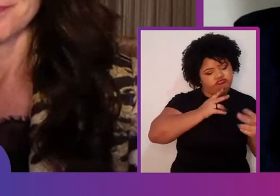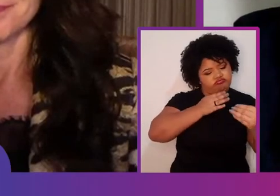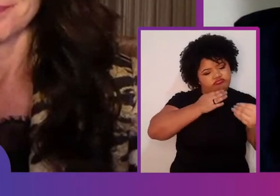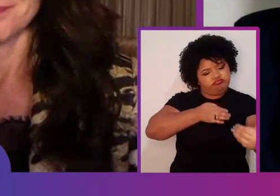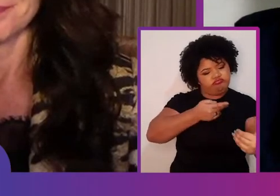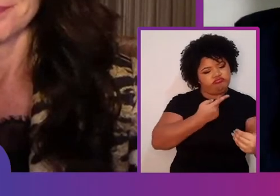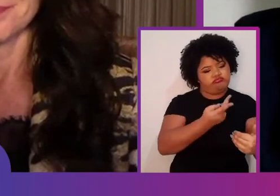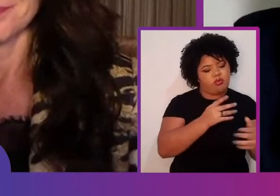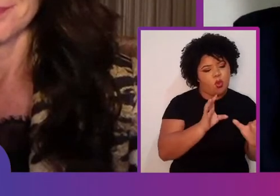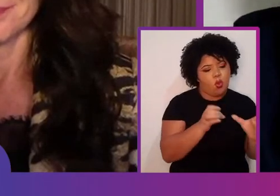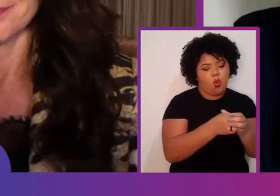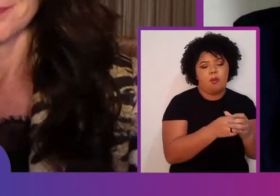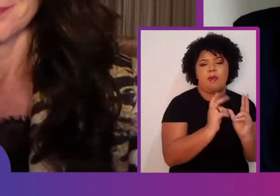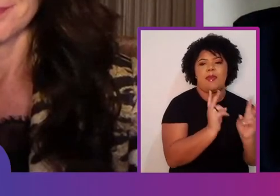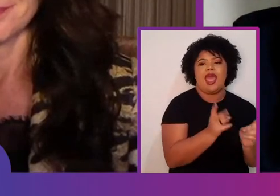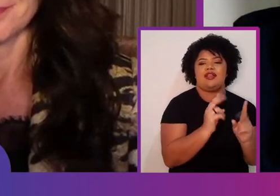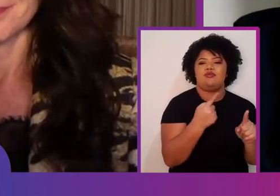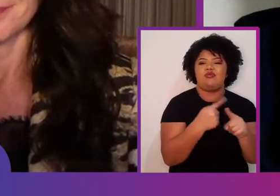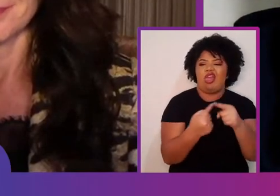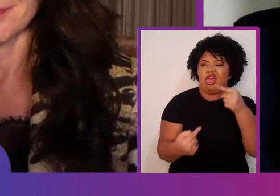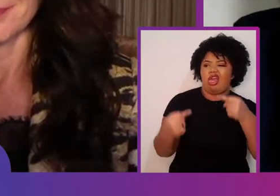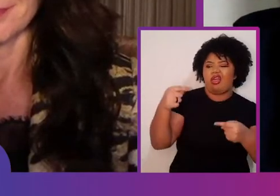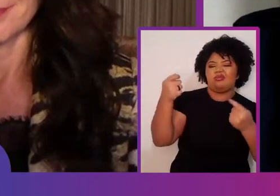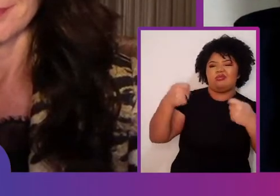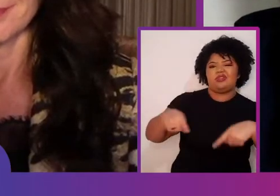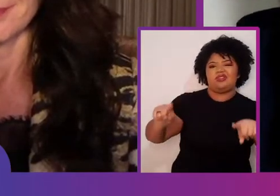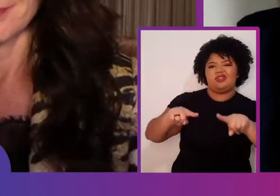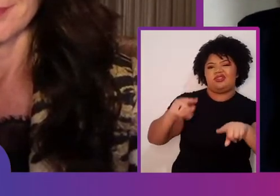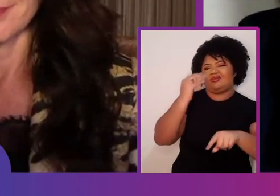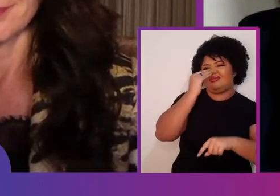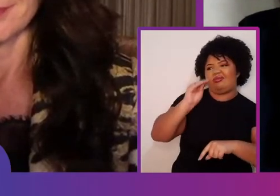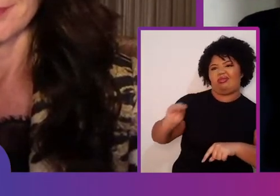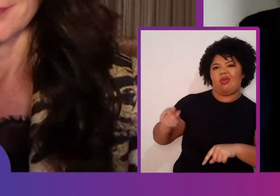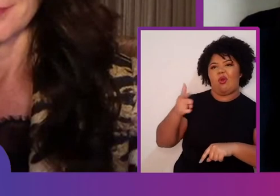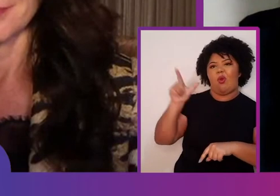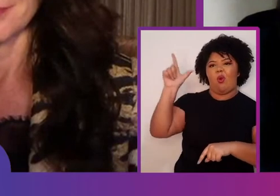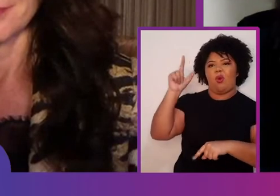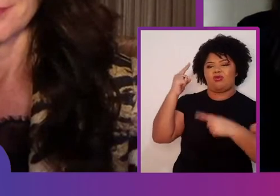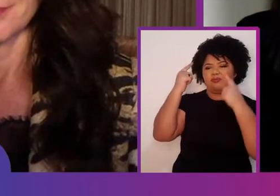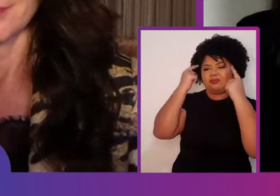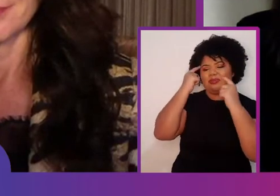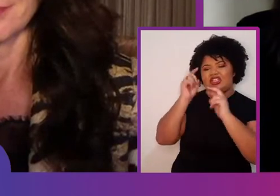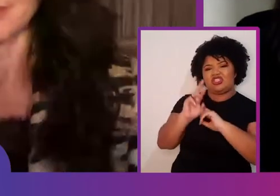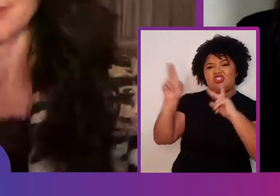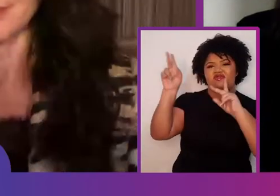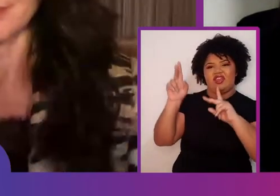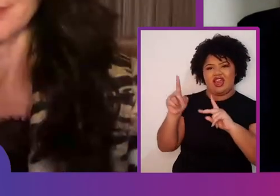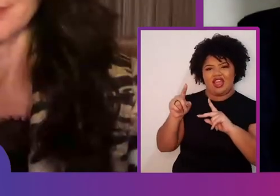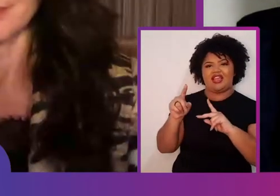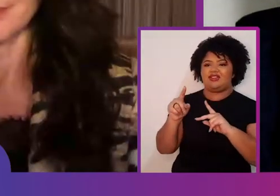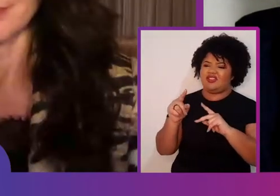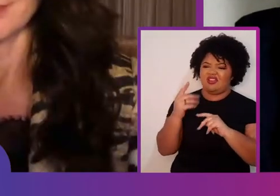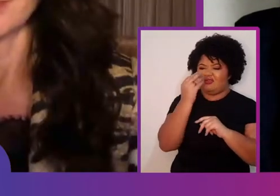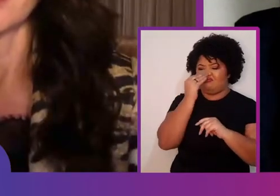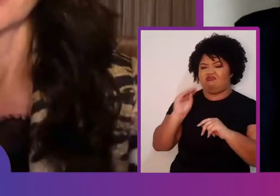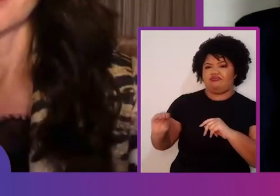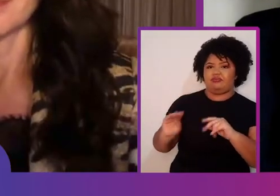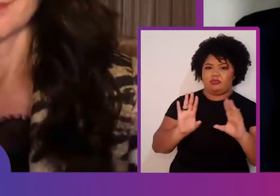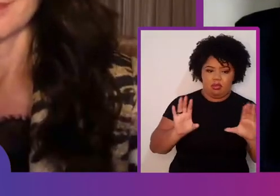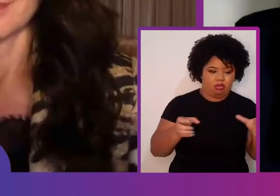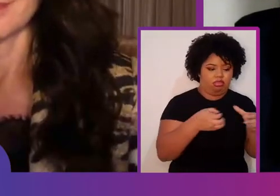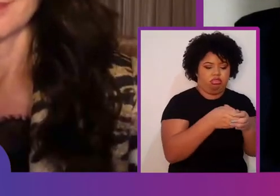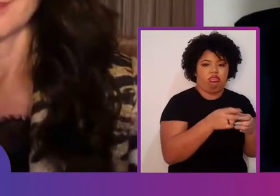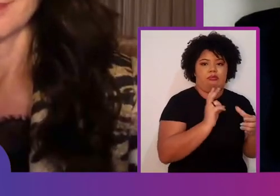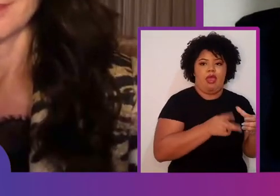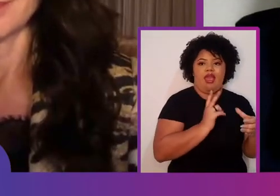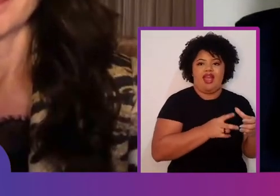para o embate, eu não preciso ir para a discussão. Então, a polarização ela está muito mais conectada com a formação da bolha que a rede social permite,